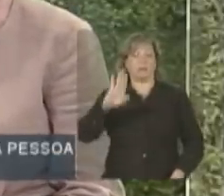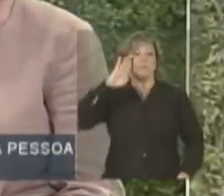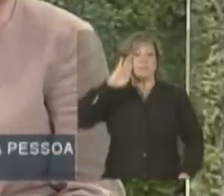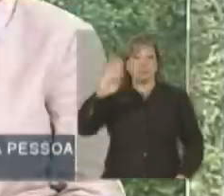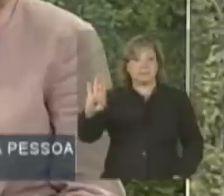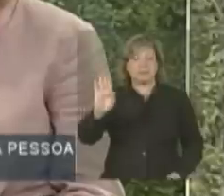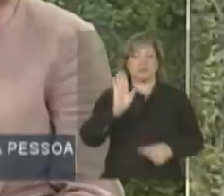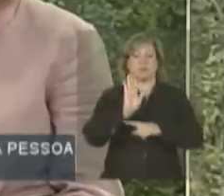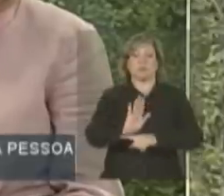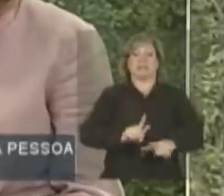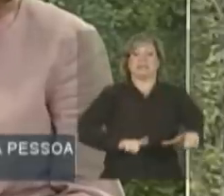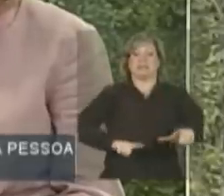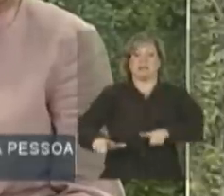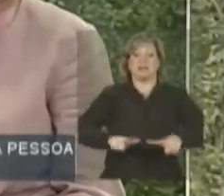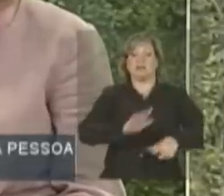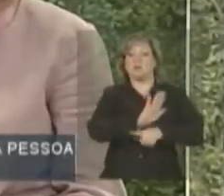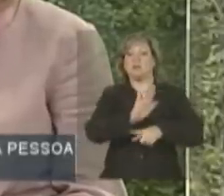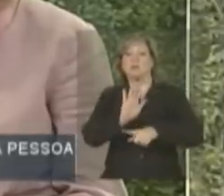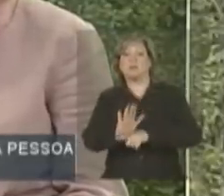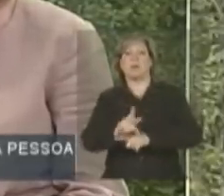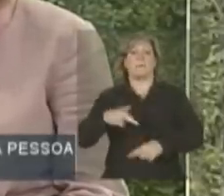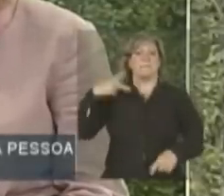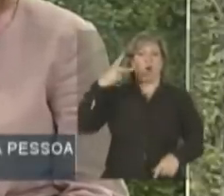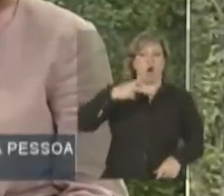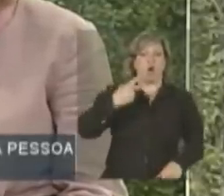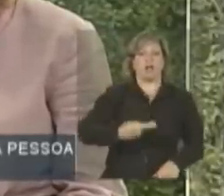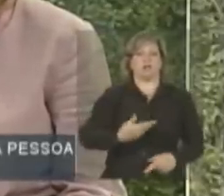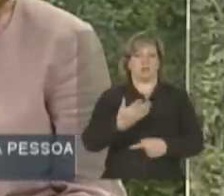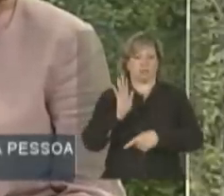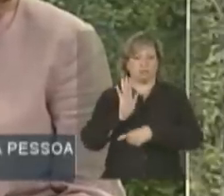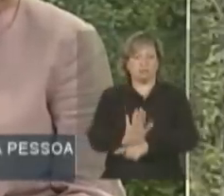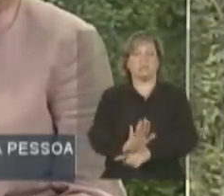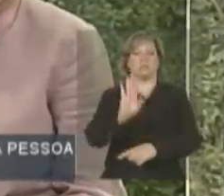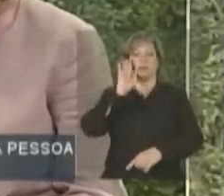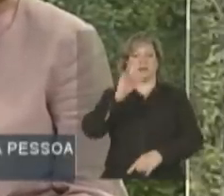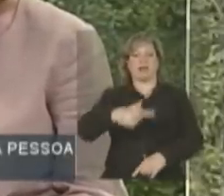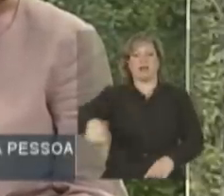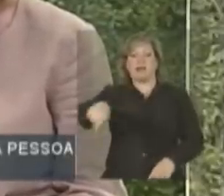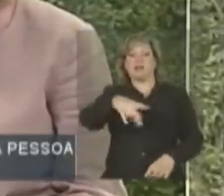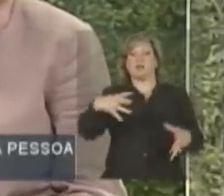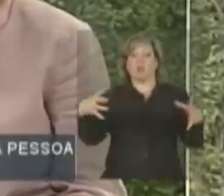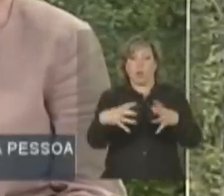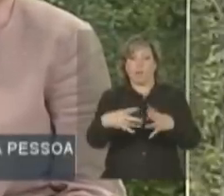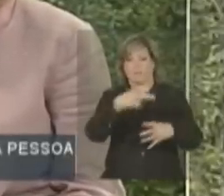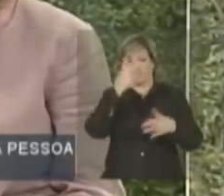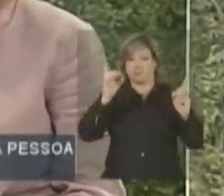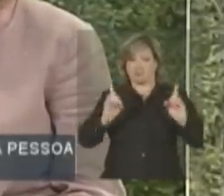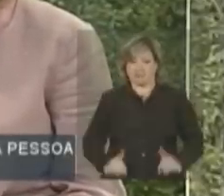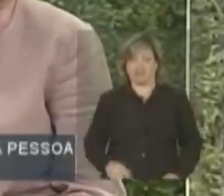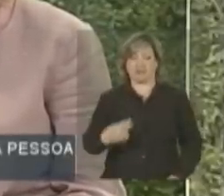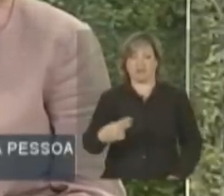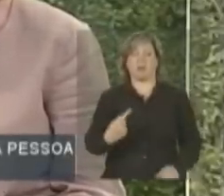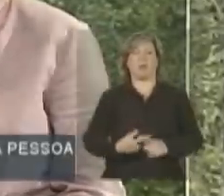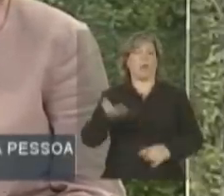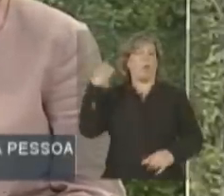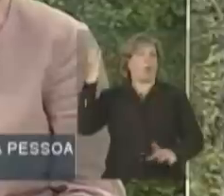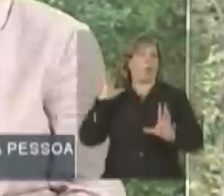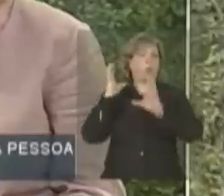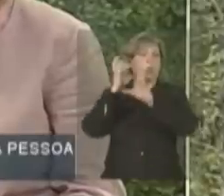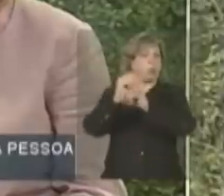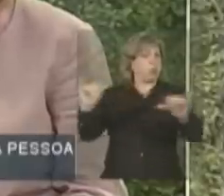priorizar ações voltadas a essa significativa parcela da população que historicamente esteve condenada